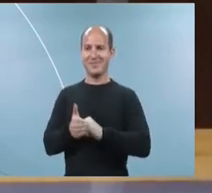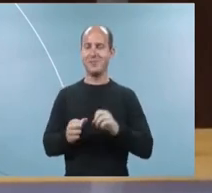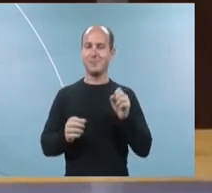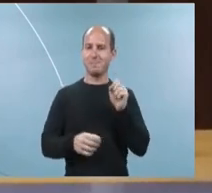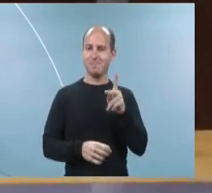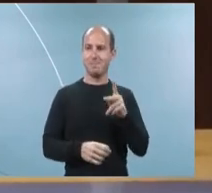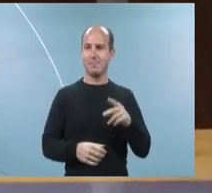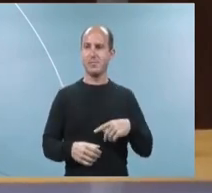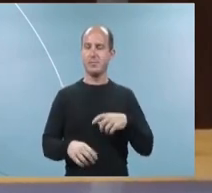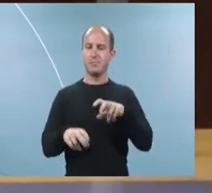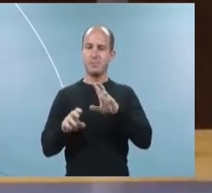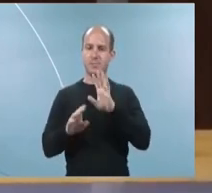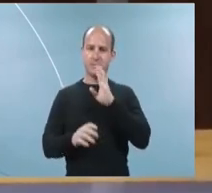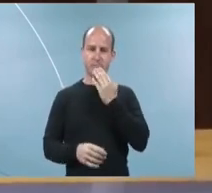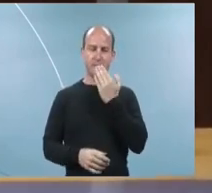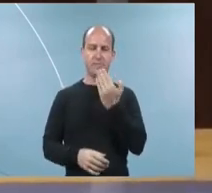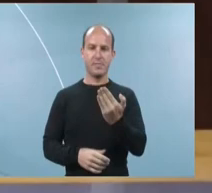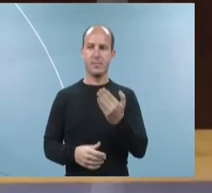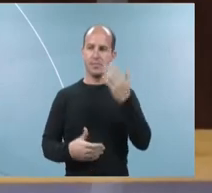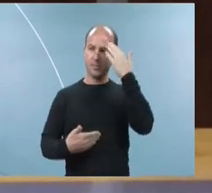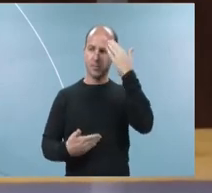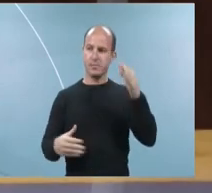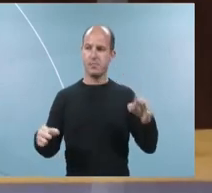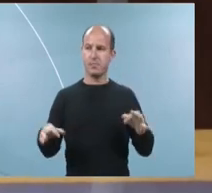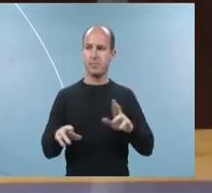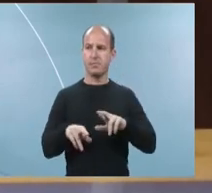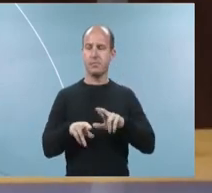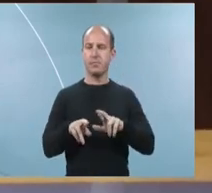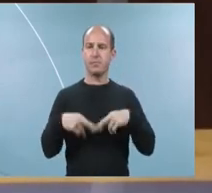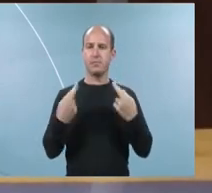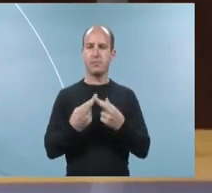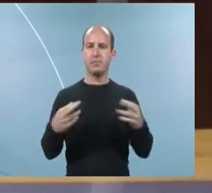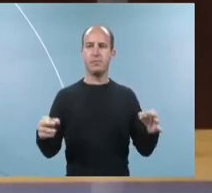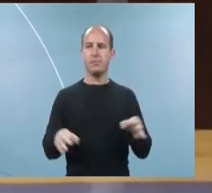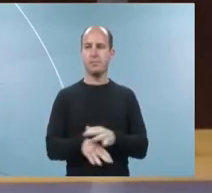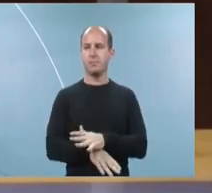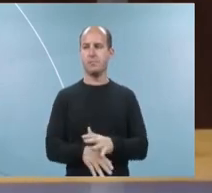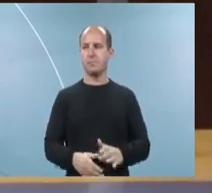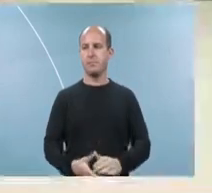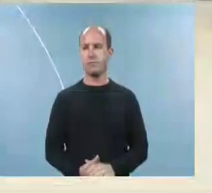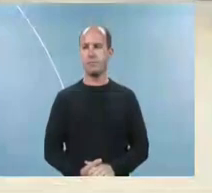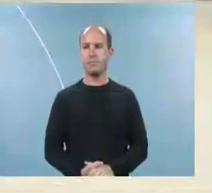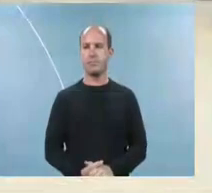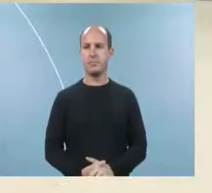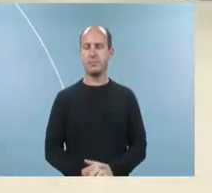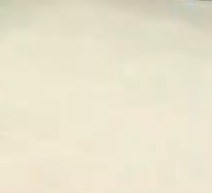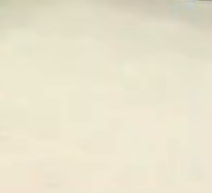certo? Todos aqui na frente. Muito obrigada. A sessão, a presente sessão está encerrada.